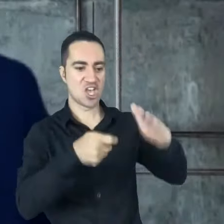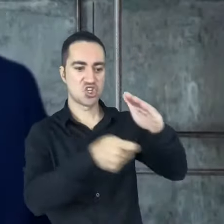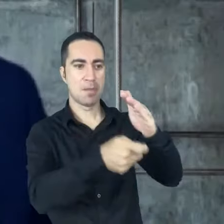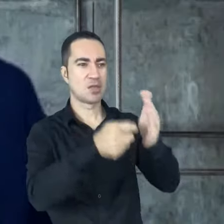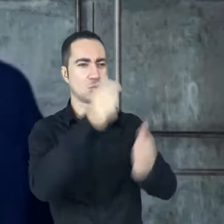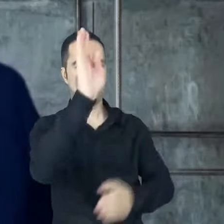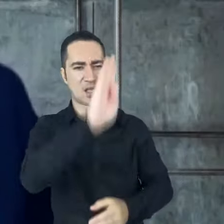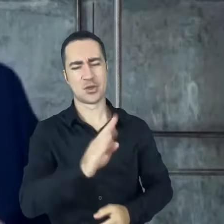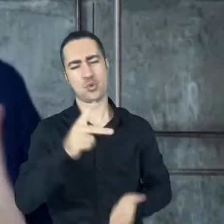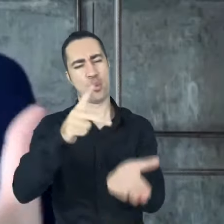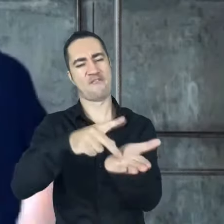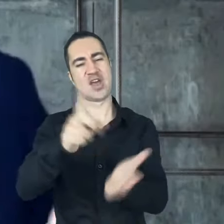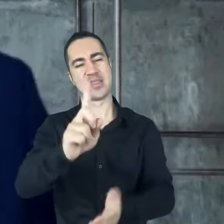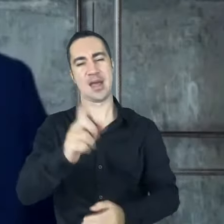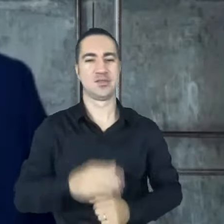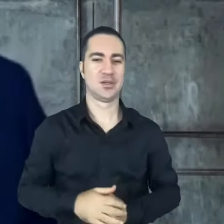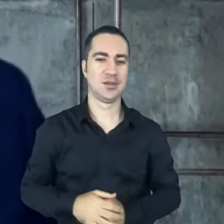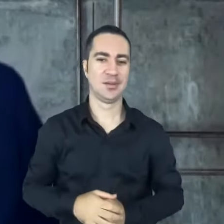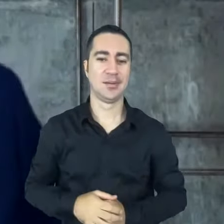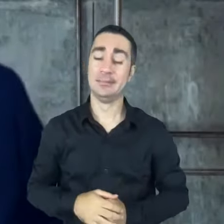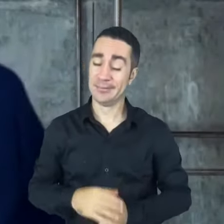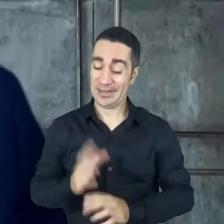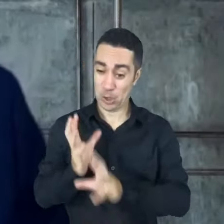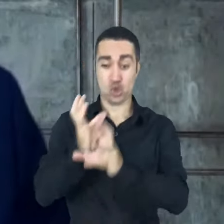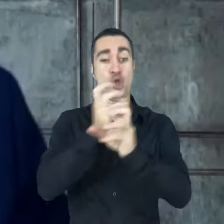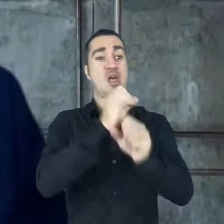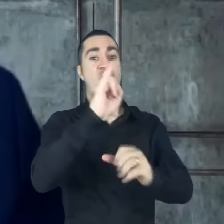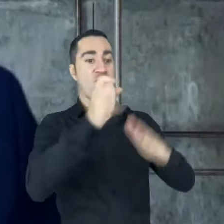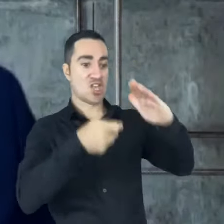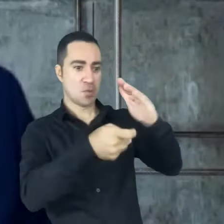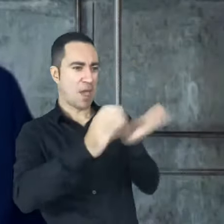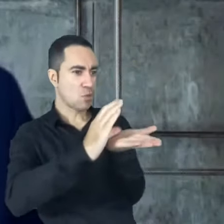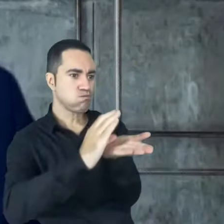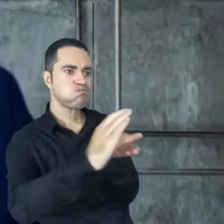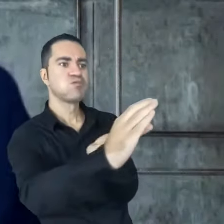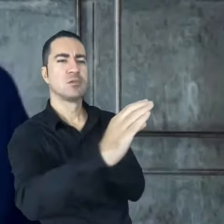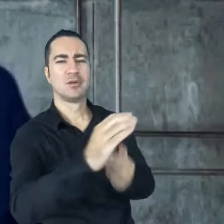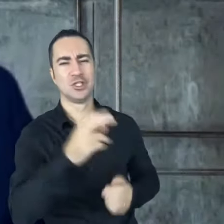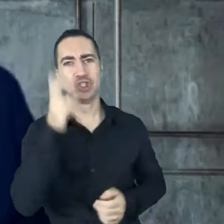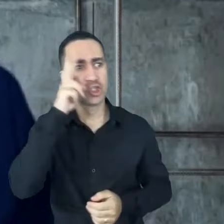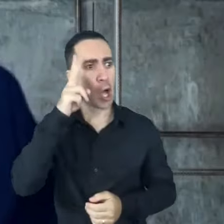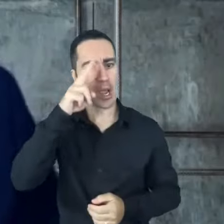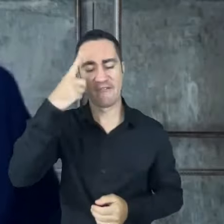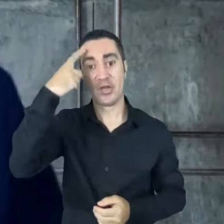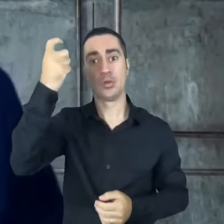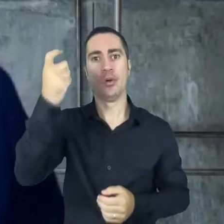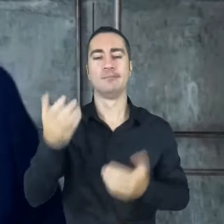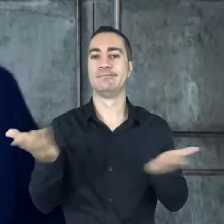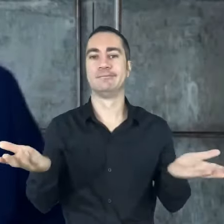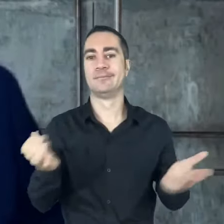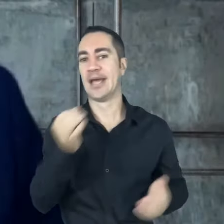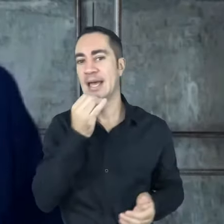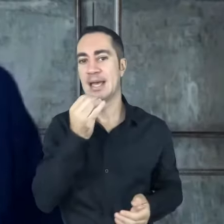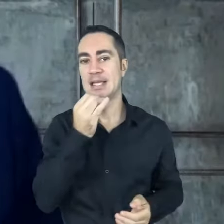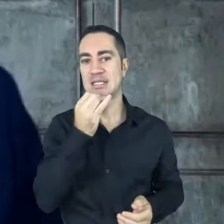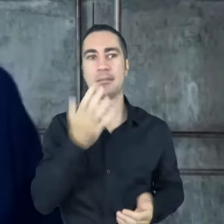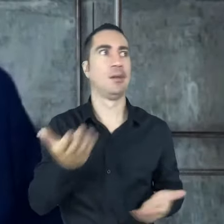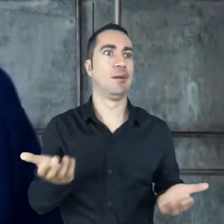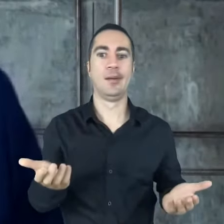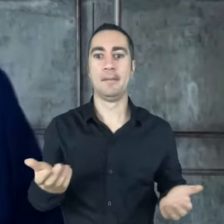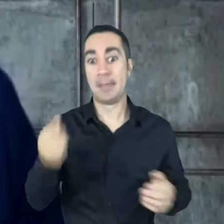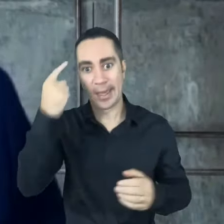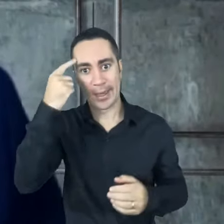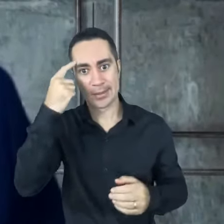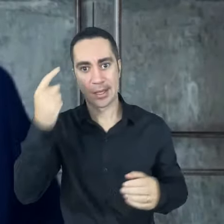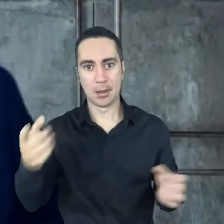onde vem essa história, né, no sentido de, por exemplo, uma OHE, ou seja, uma